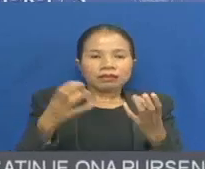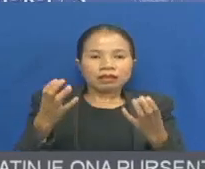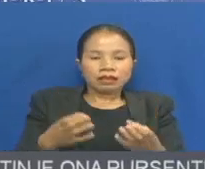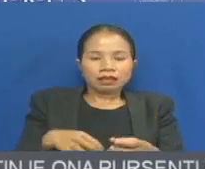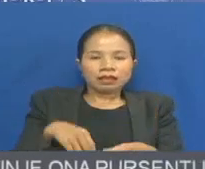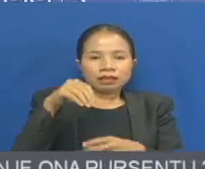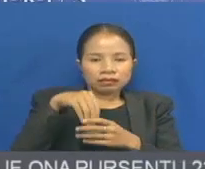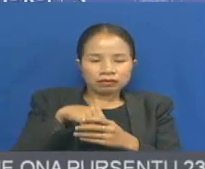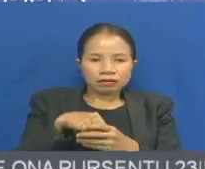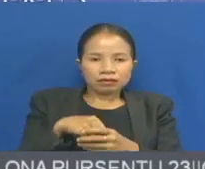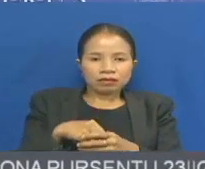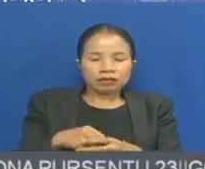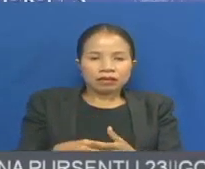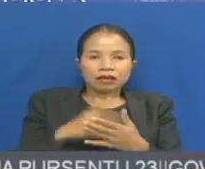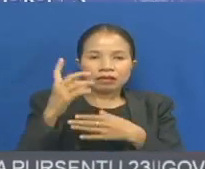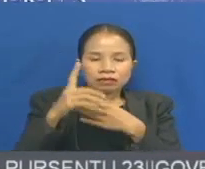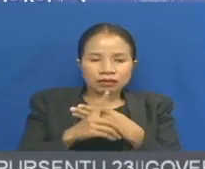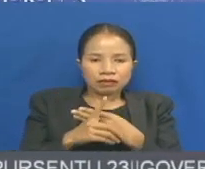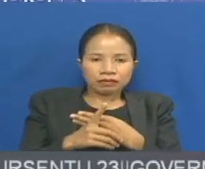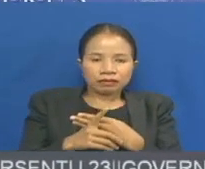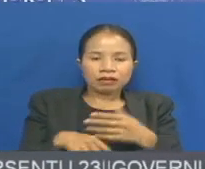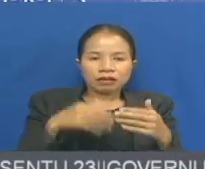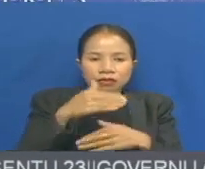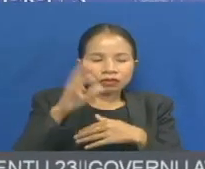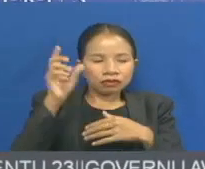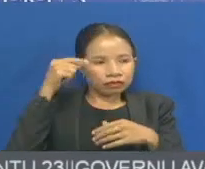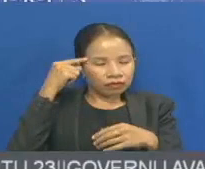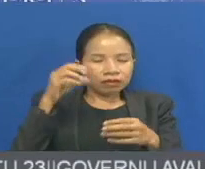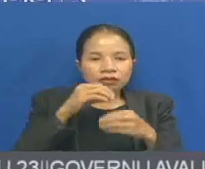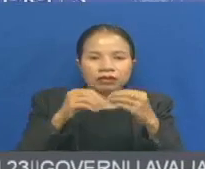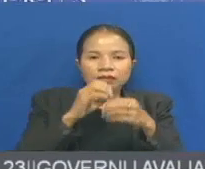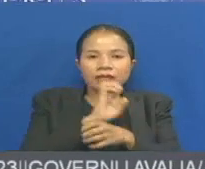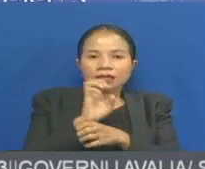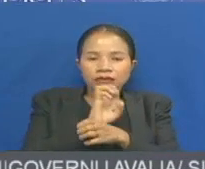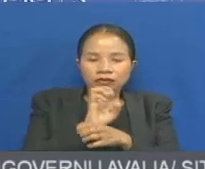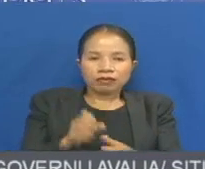Nien, tu desenvolve, não acompanha o processo de cooperação em área econômica,